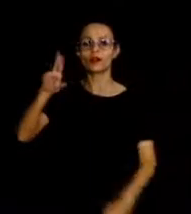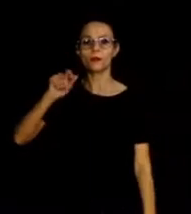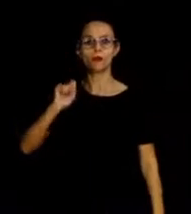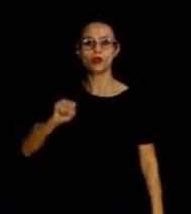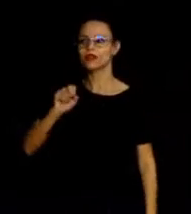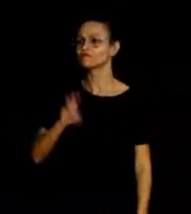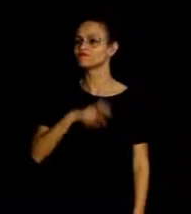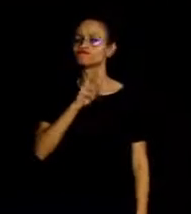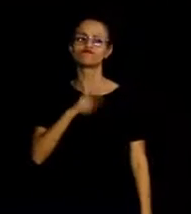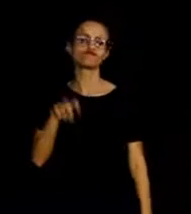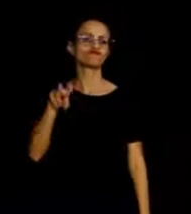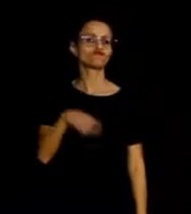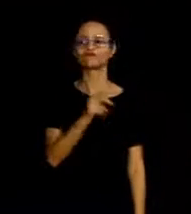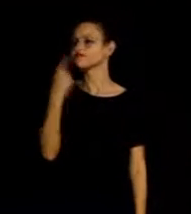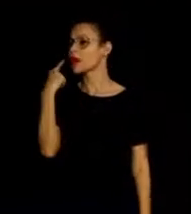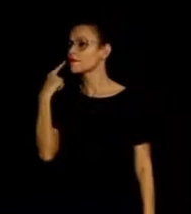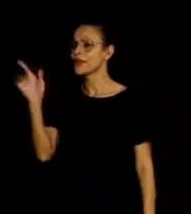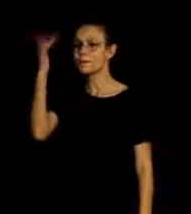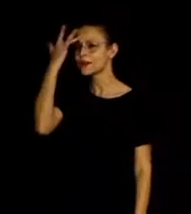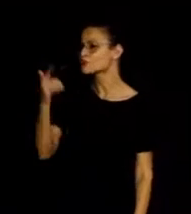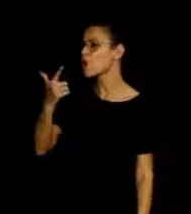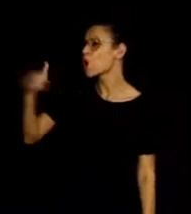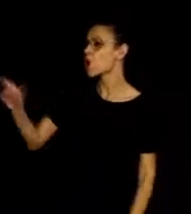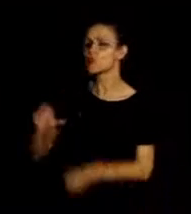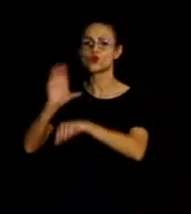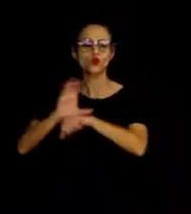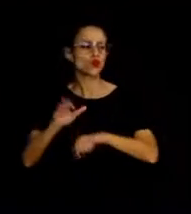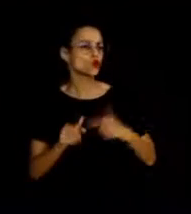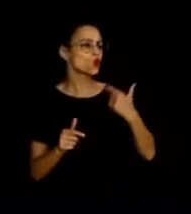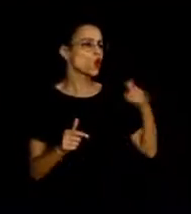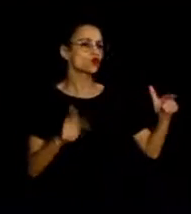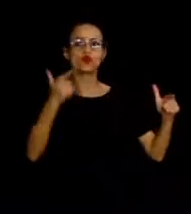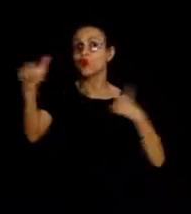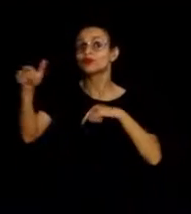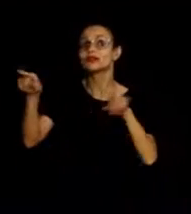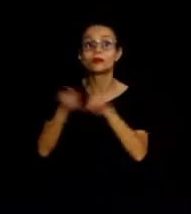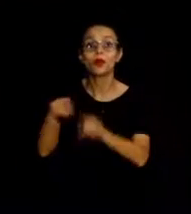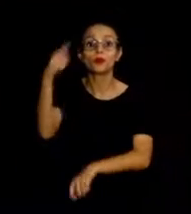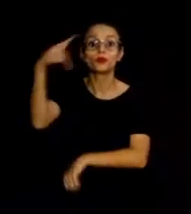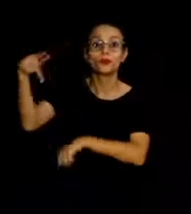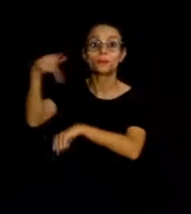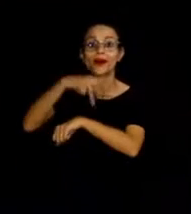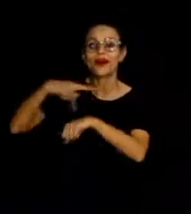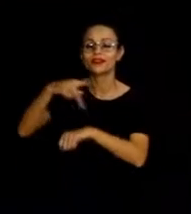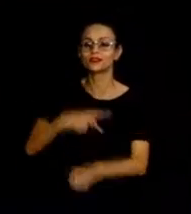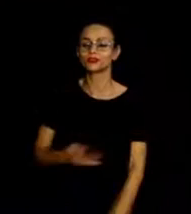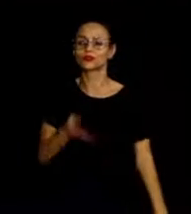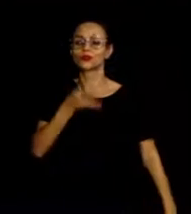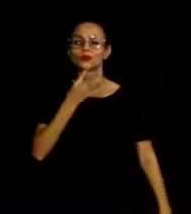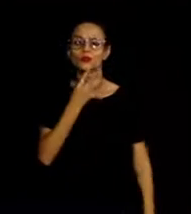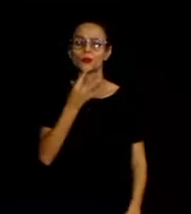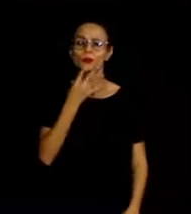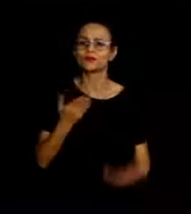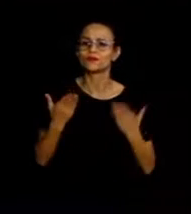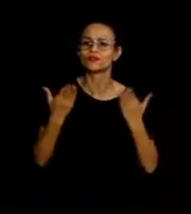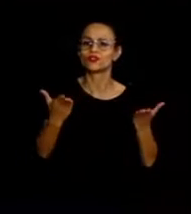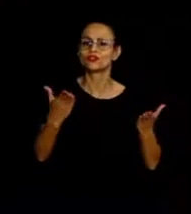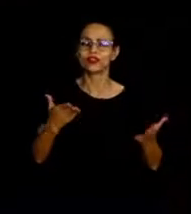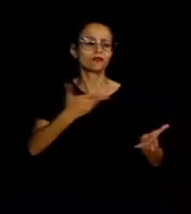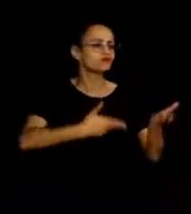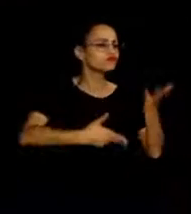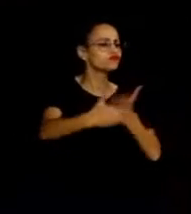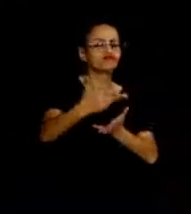andar entre pessoas de outros cursos de outras nacionalidades você conhecer você